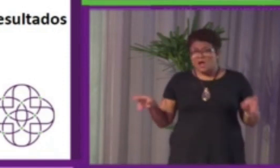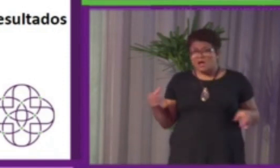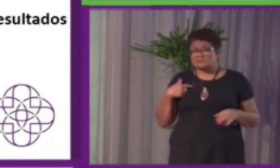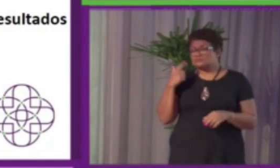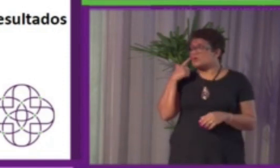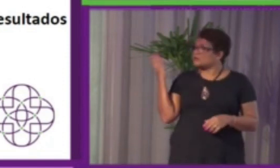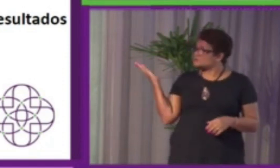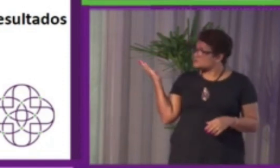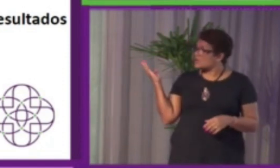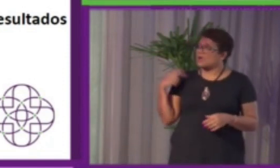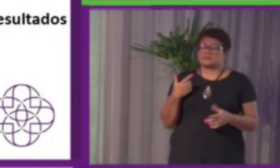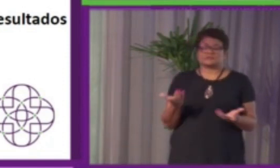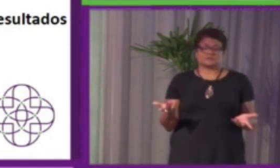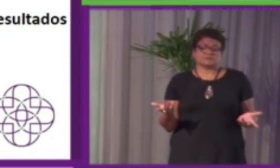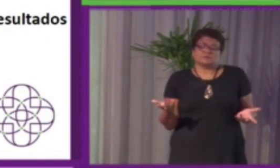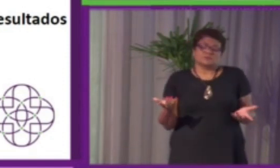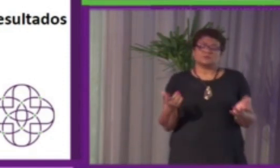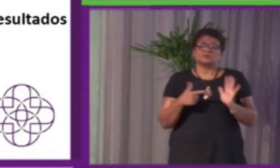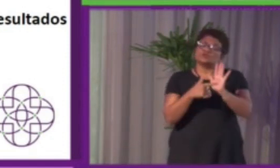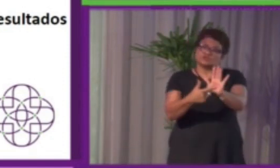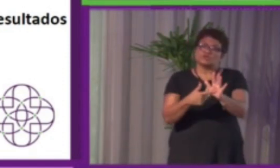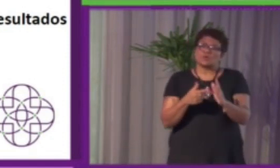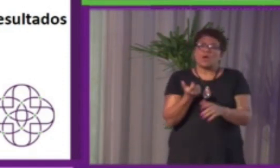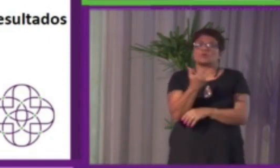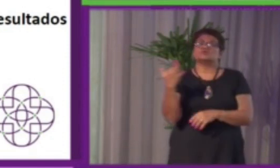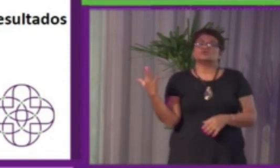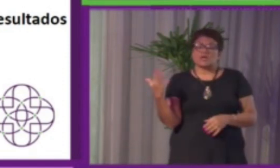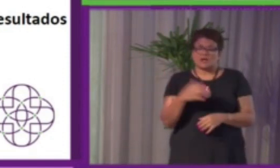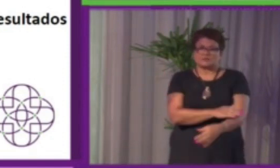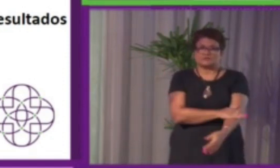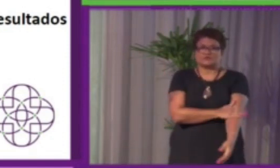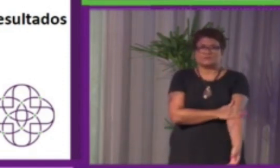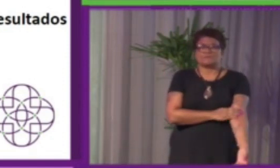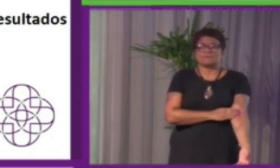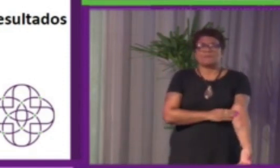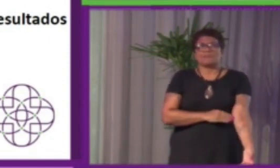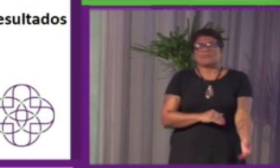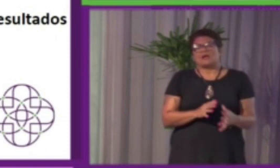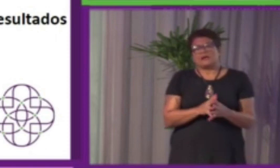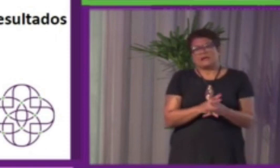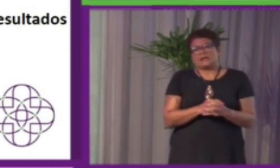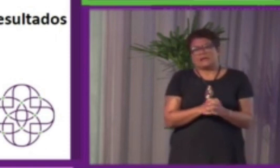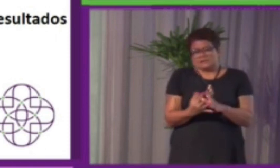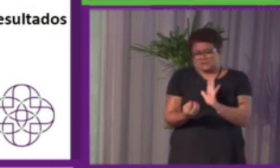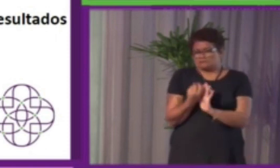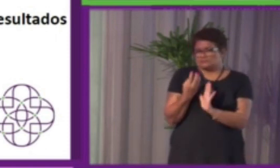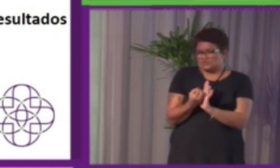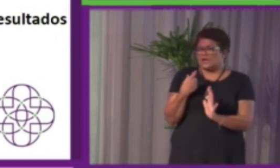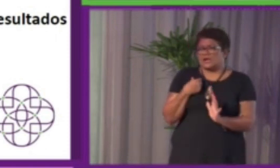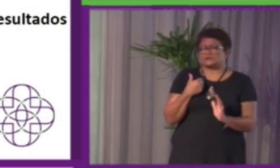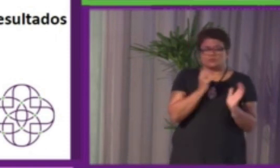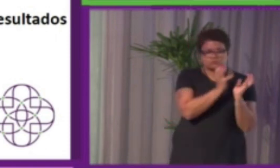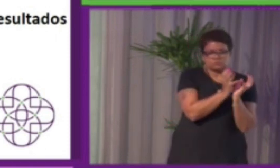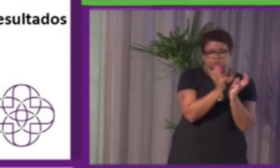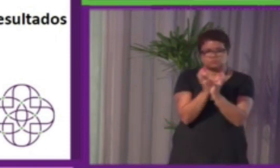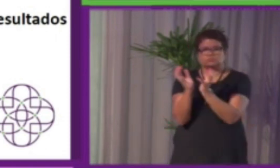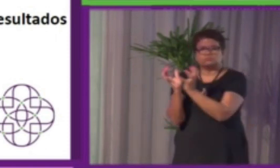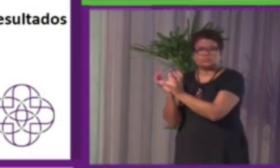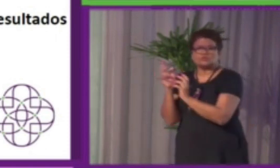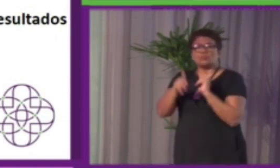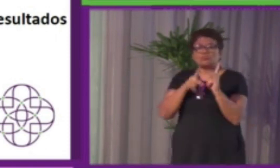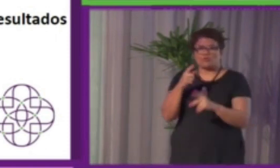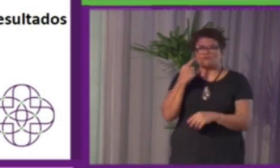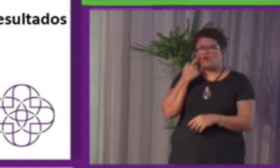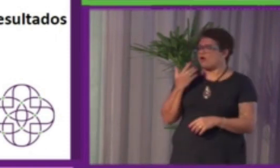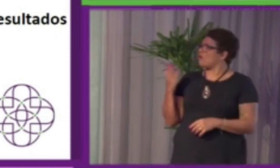indicam a quantidade de query gerada, então, por segmento da população. Aqui, por exemplo, eu